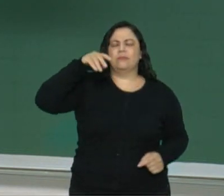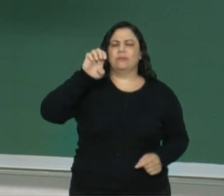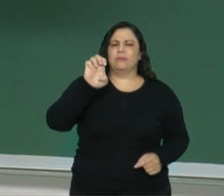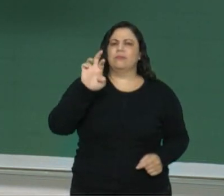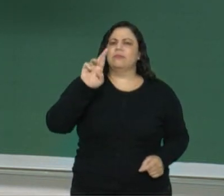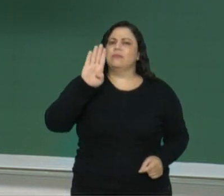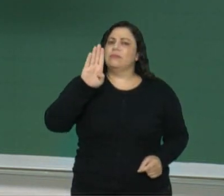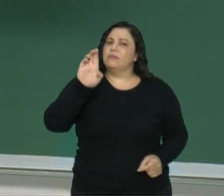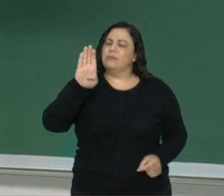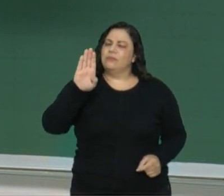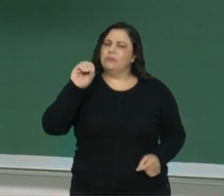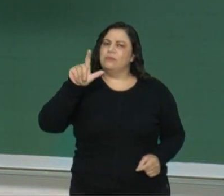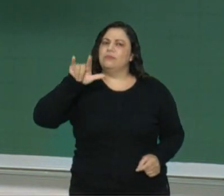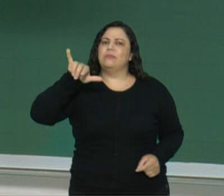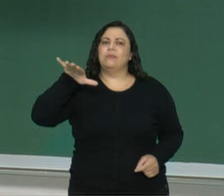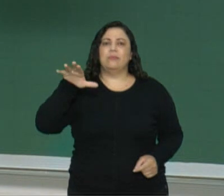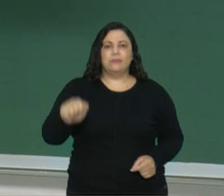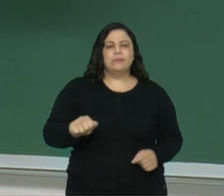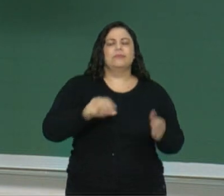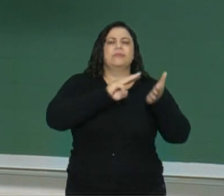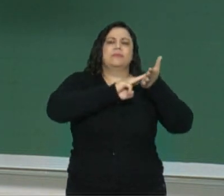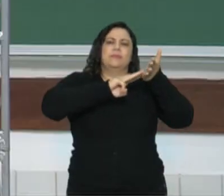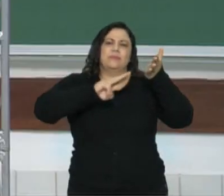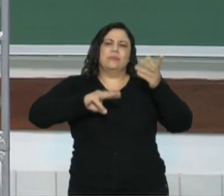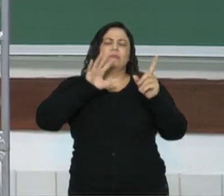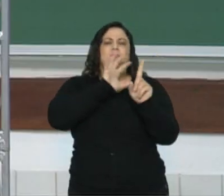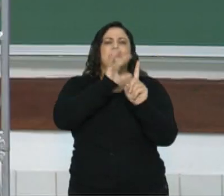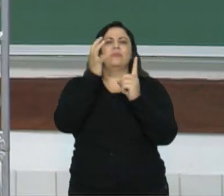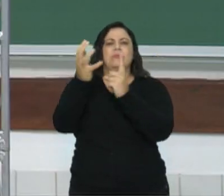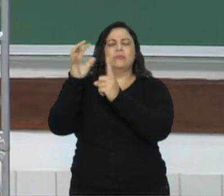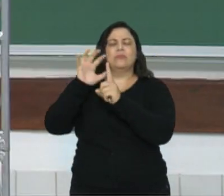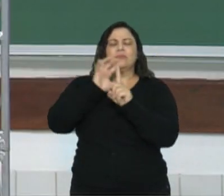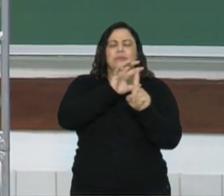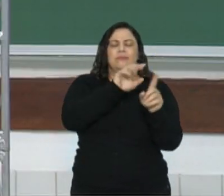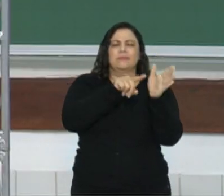seu método e suas influências para a ciência